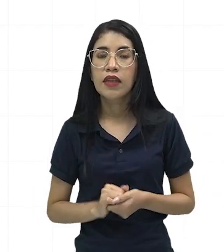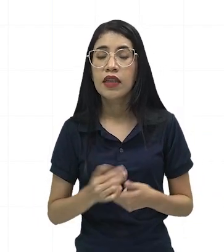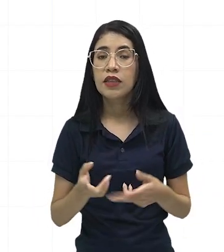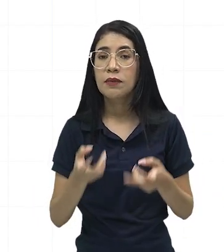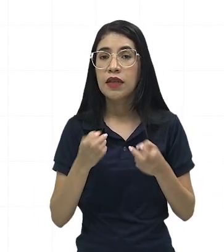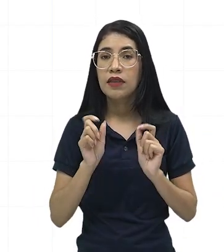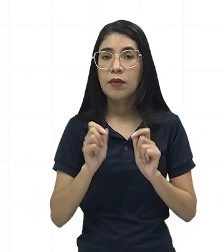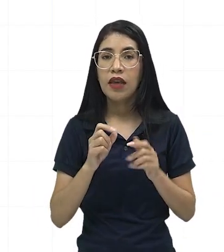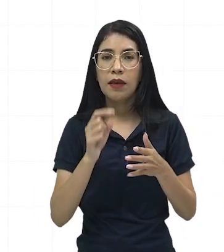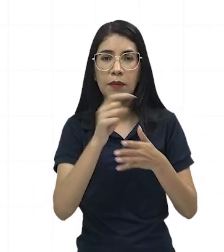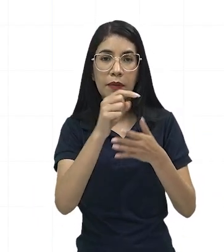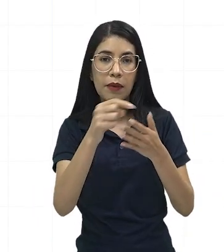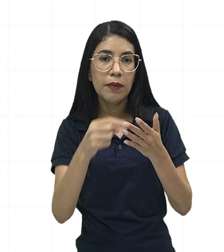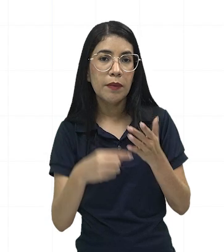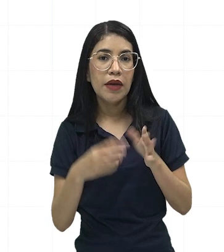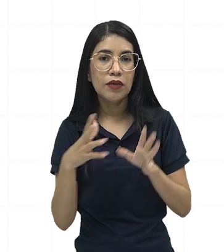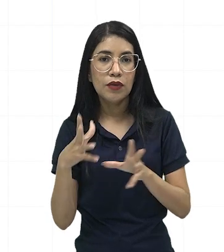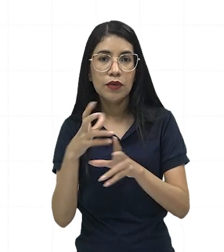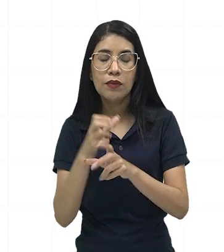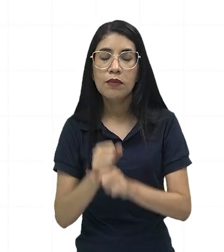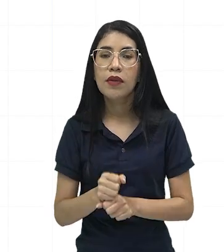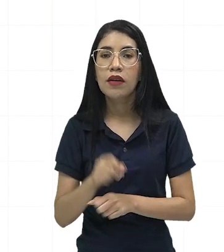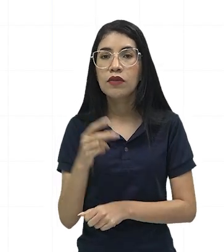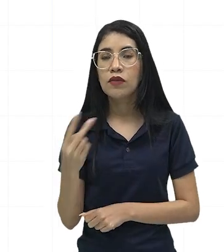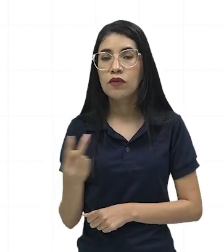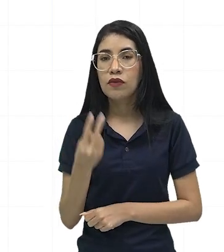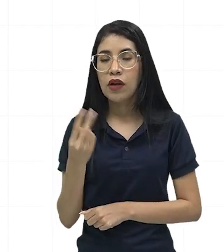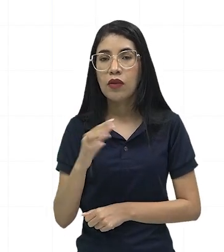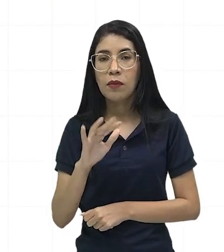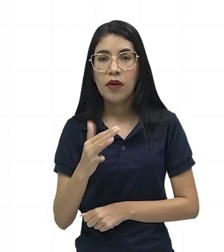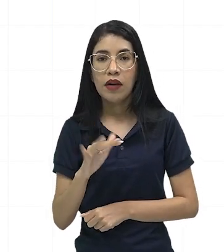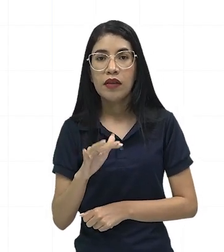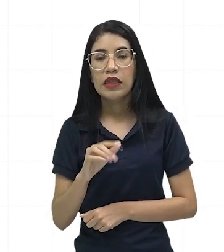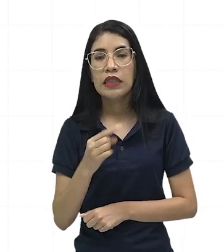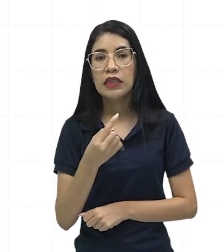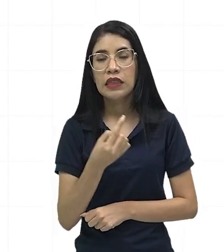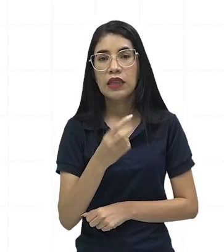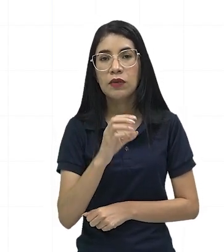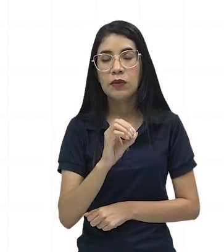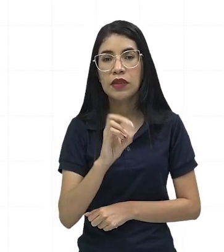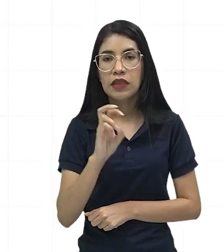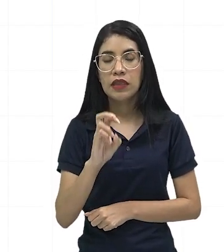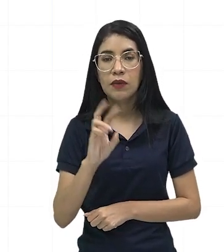que tudo isso somado vai chegar num valor aproximado de R$